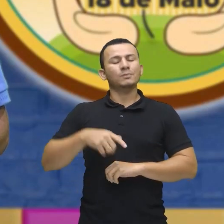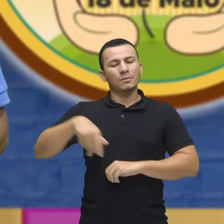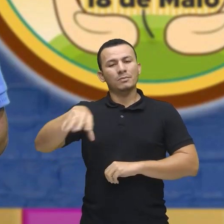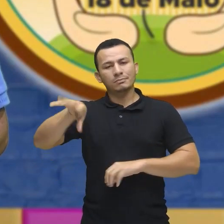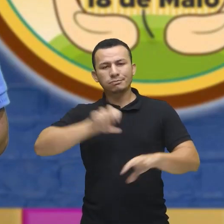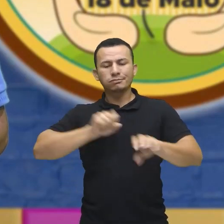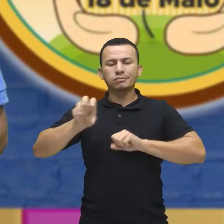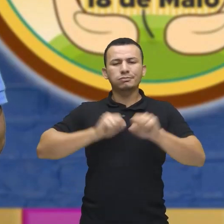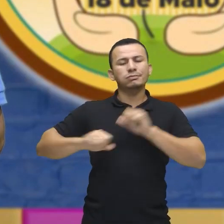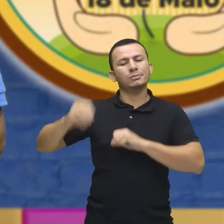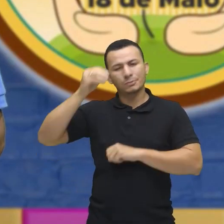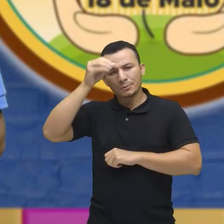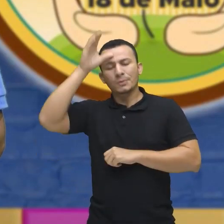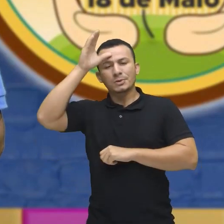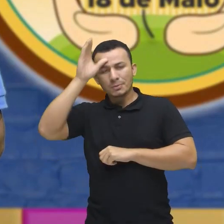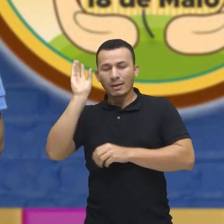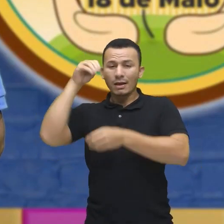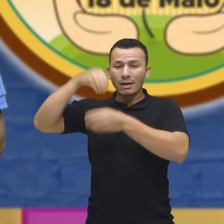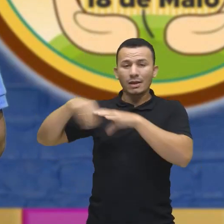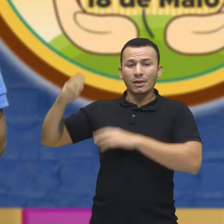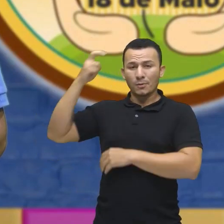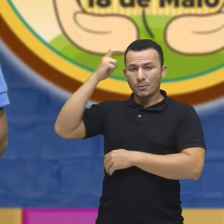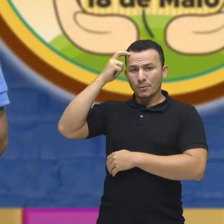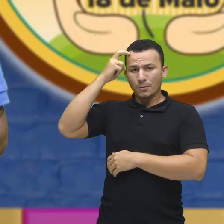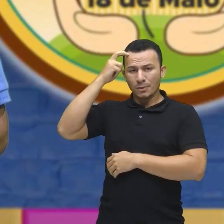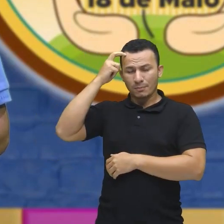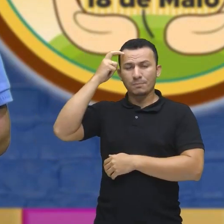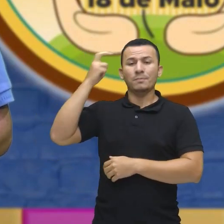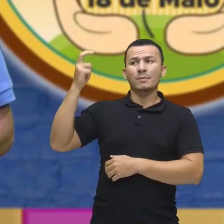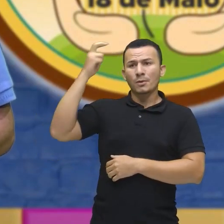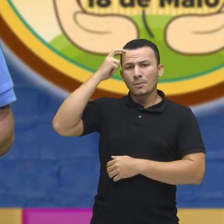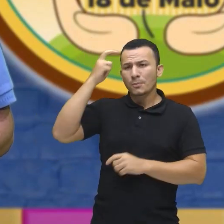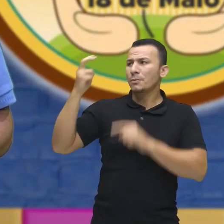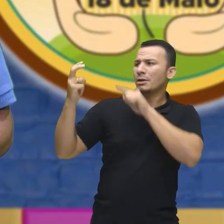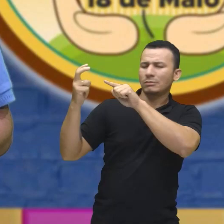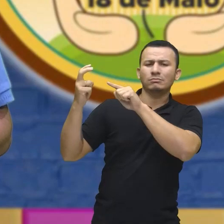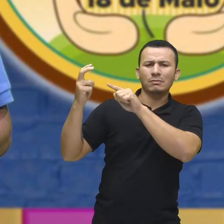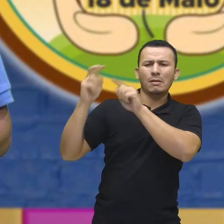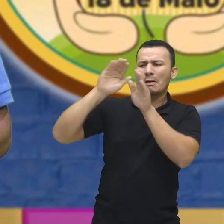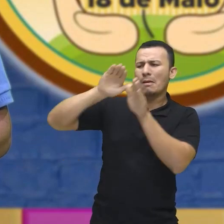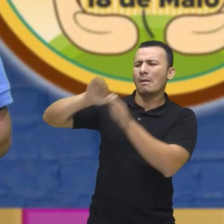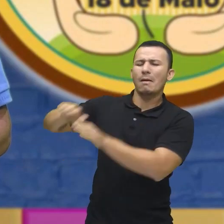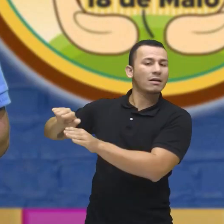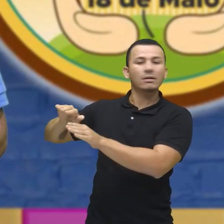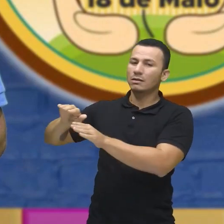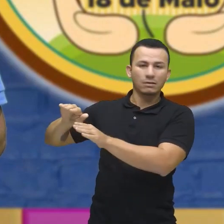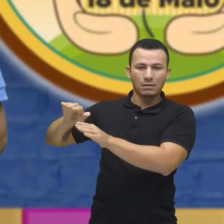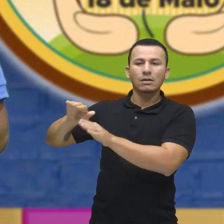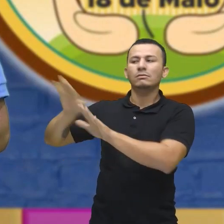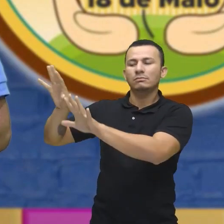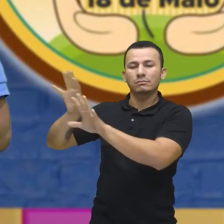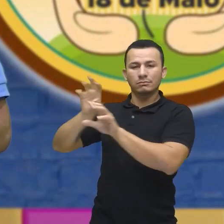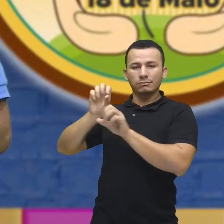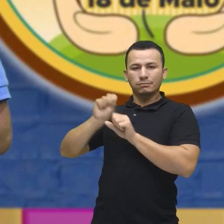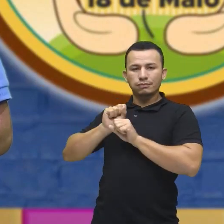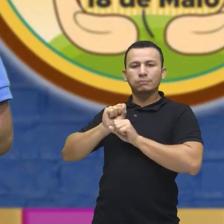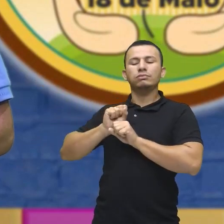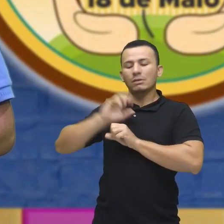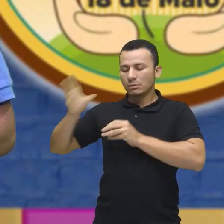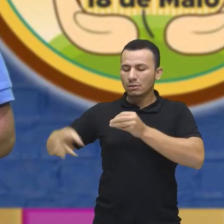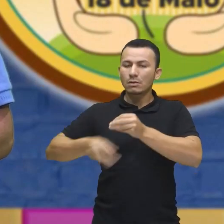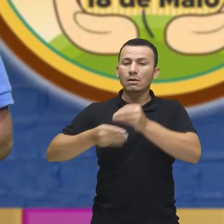na cultura. A cultura está ali. Eu não vou descartar a minha cultura, mas eu vou agregar algo